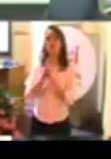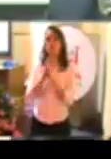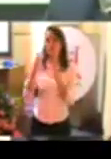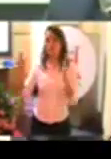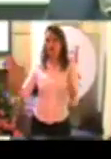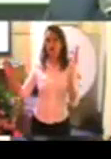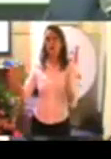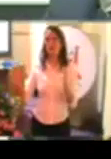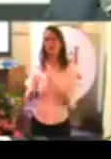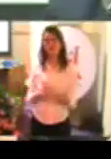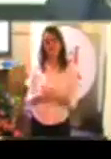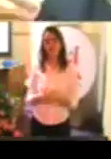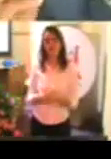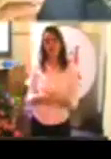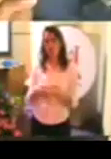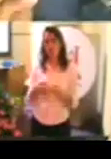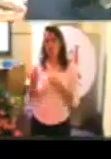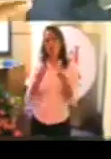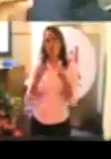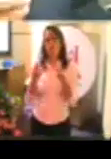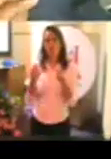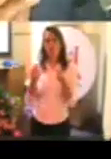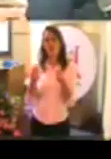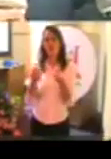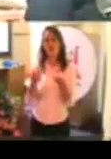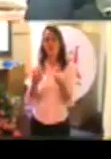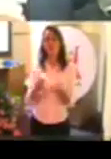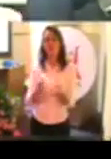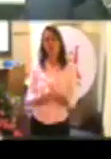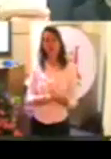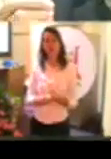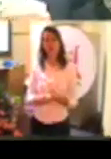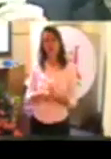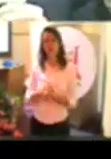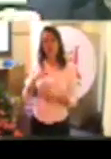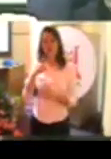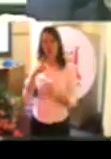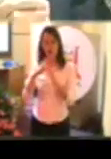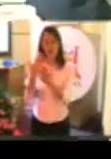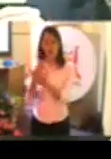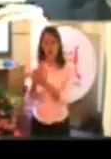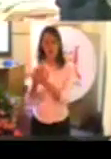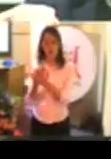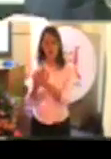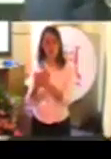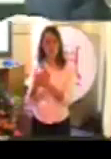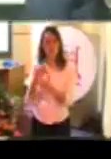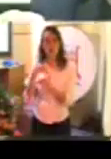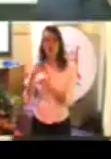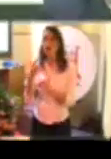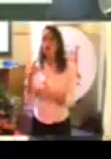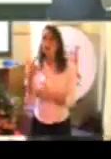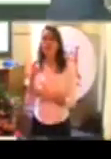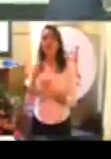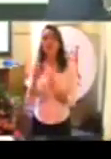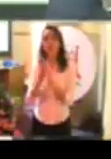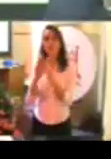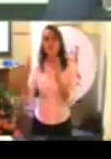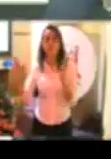bibliotecas. Como é que se pode admitir que uma escola funcione sem